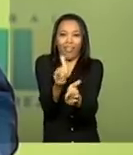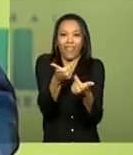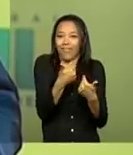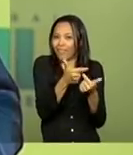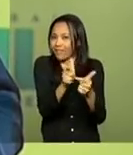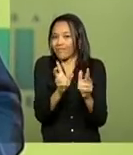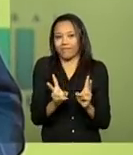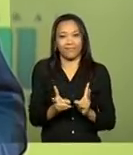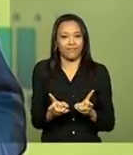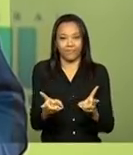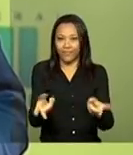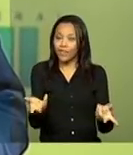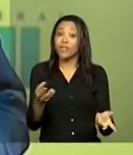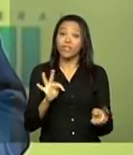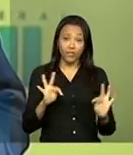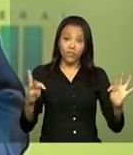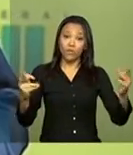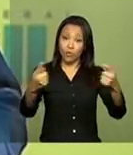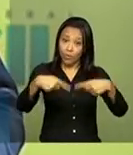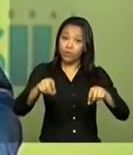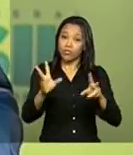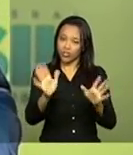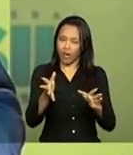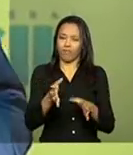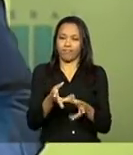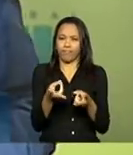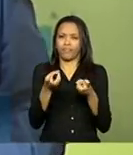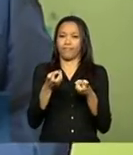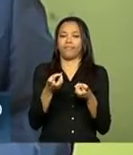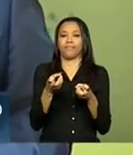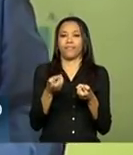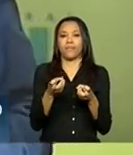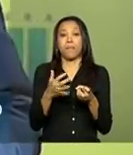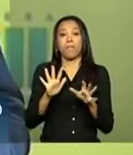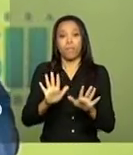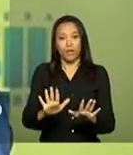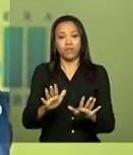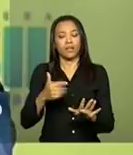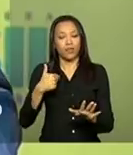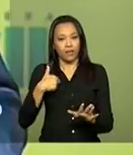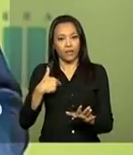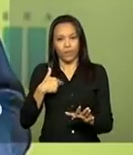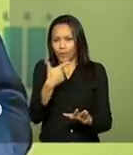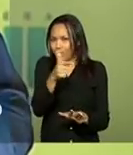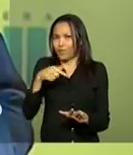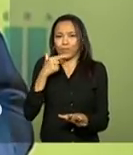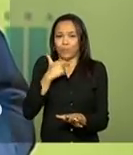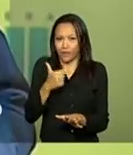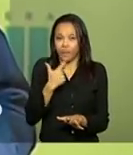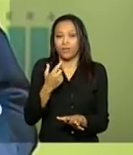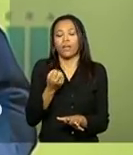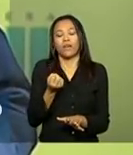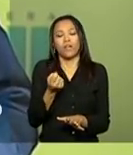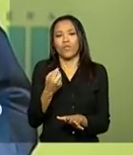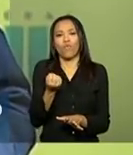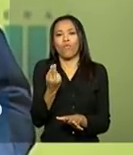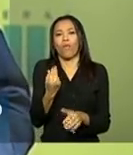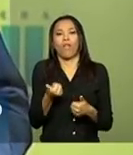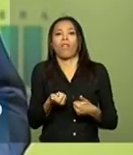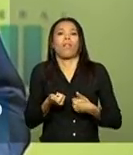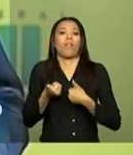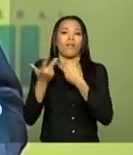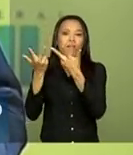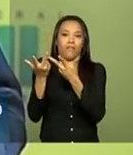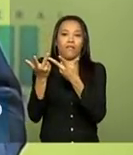conflito, que todos aqui acompanharam, mas sem dúvida alguma eu vou levar, né,